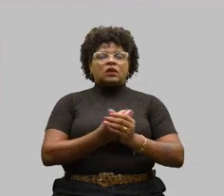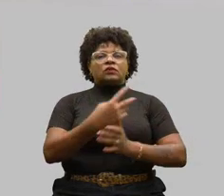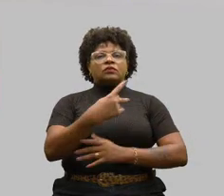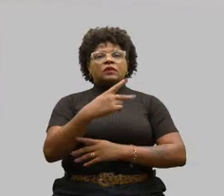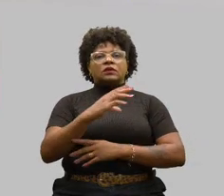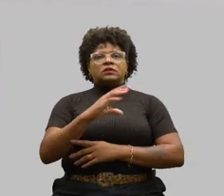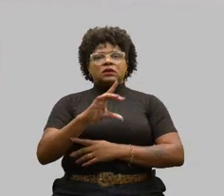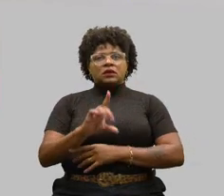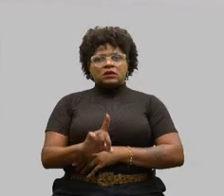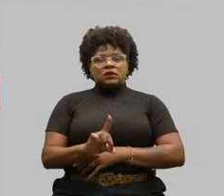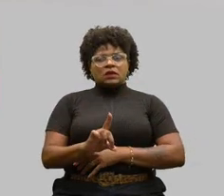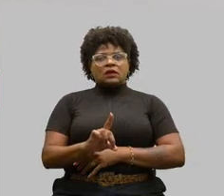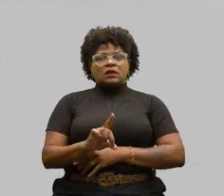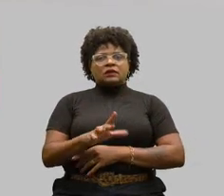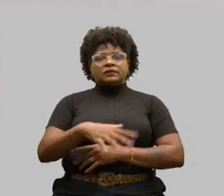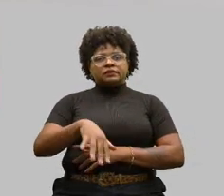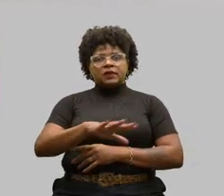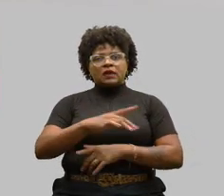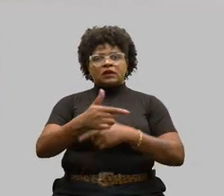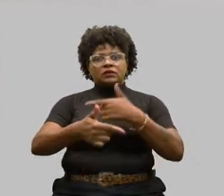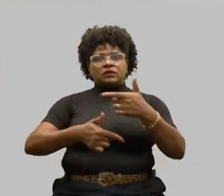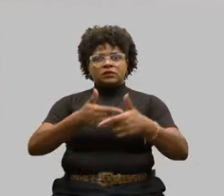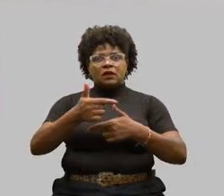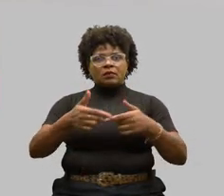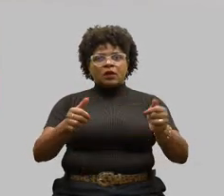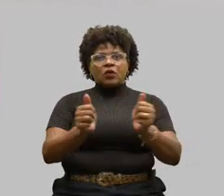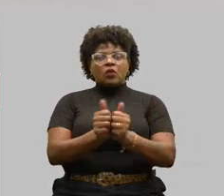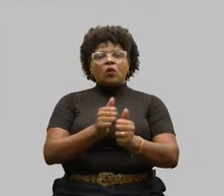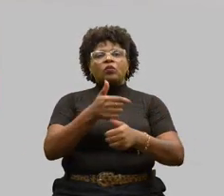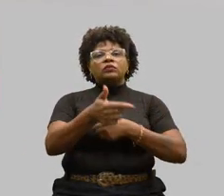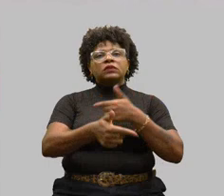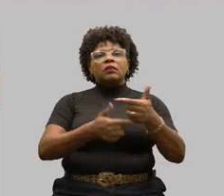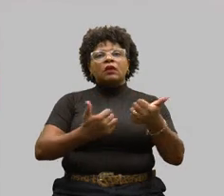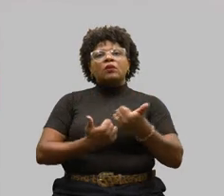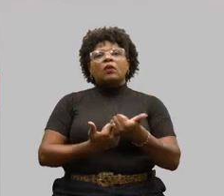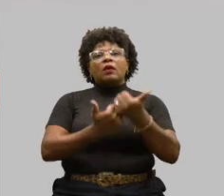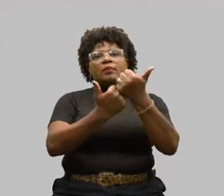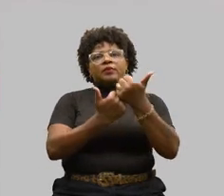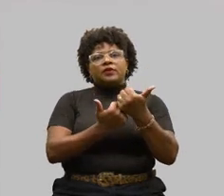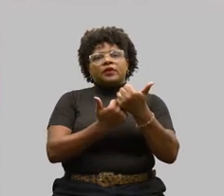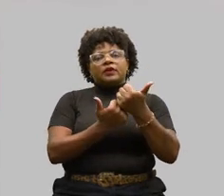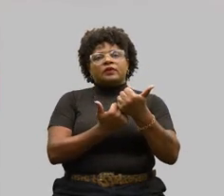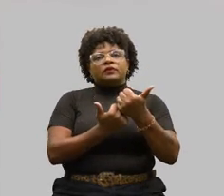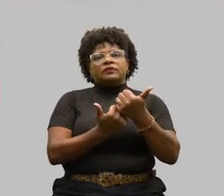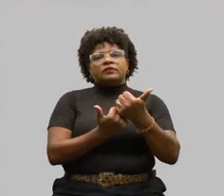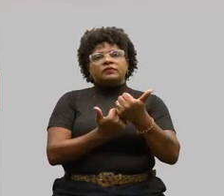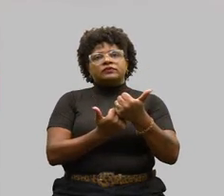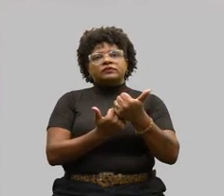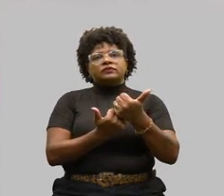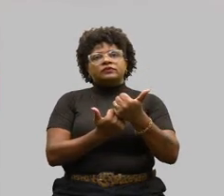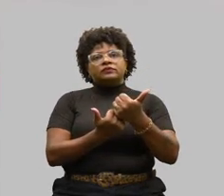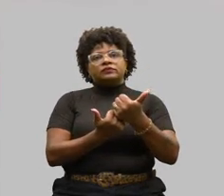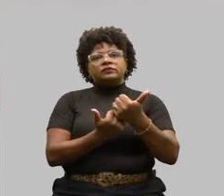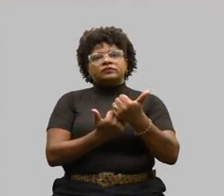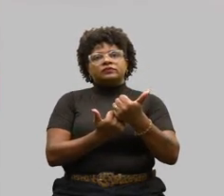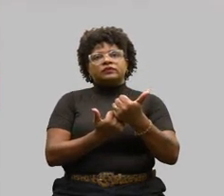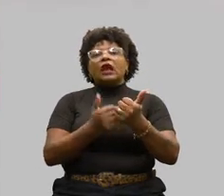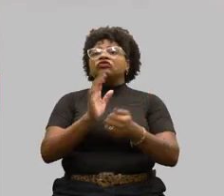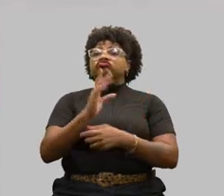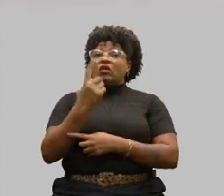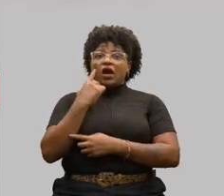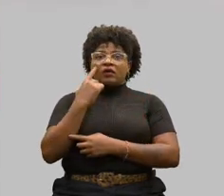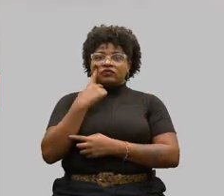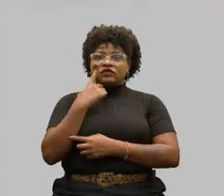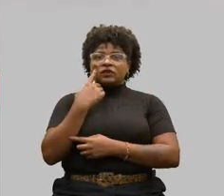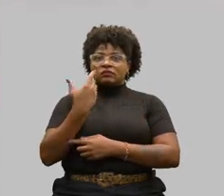no mundo do Trabalho através do emprego apoiado o emprego apoiado é um pouco a gente ouviu a